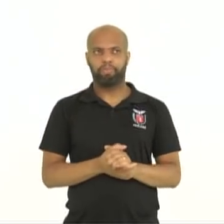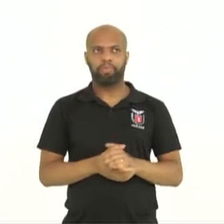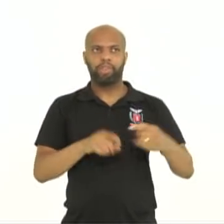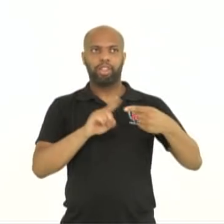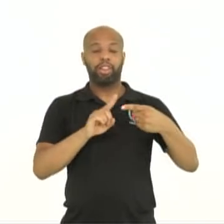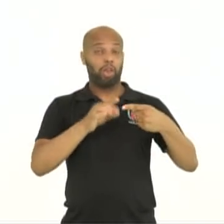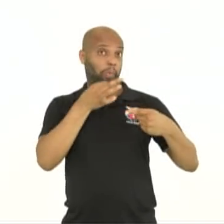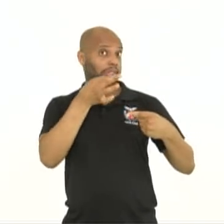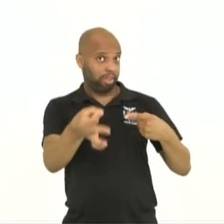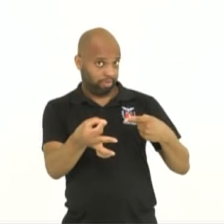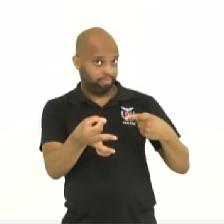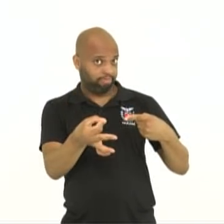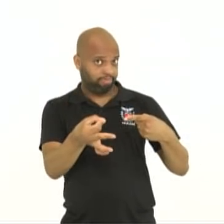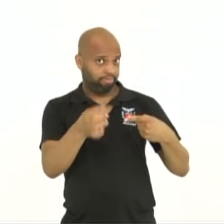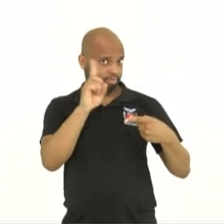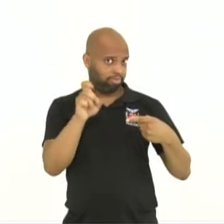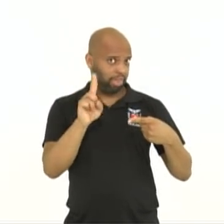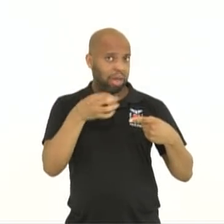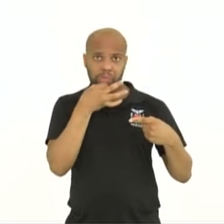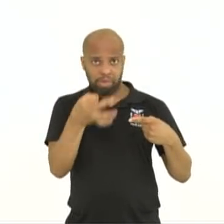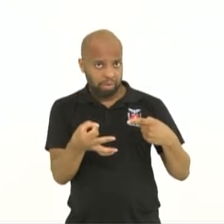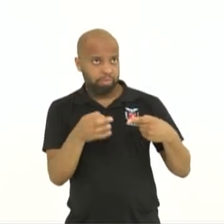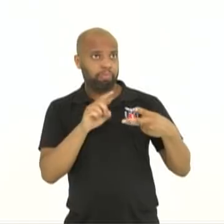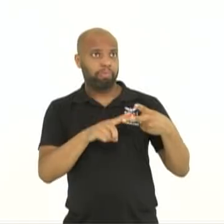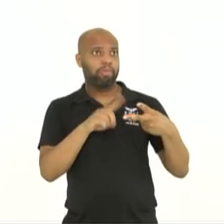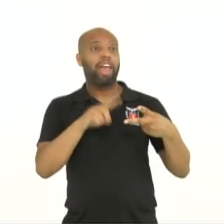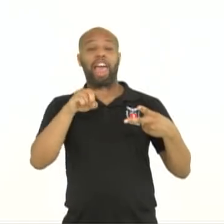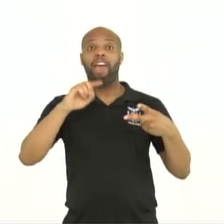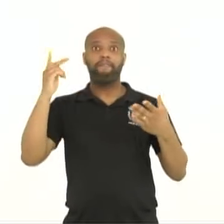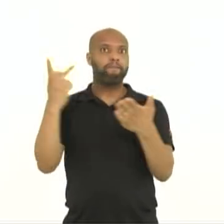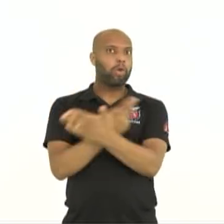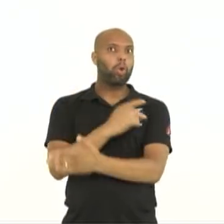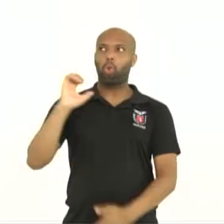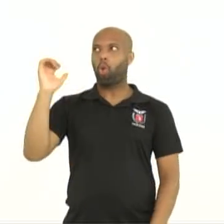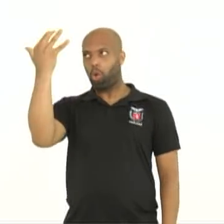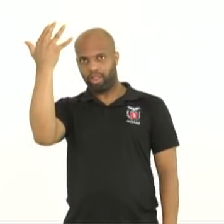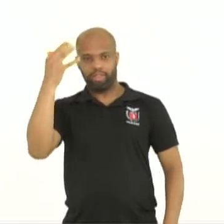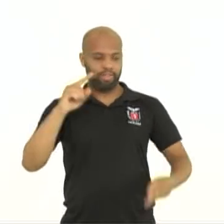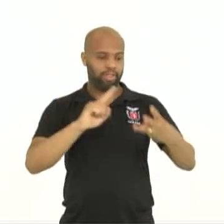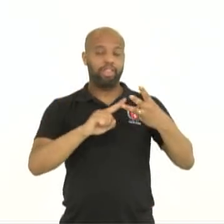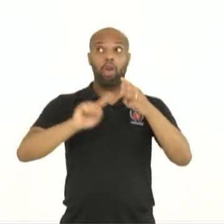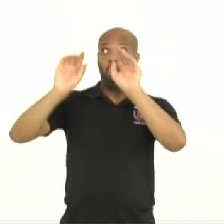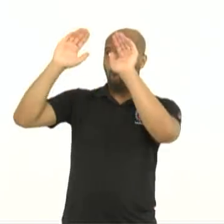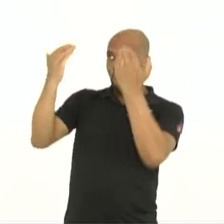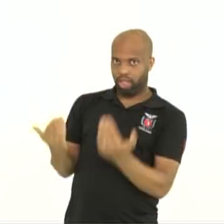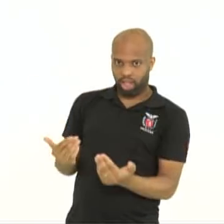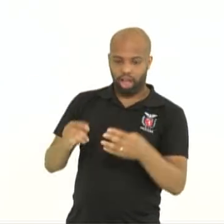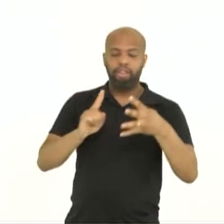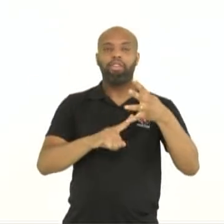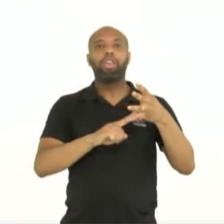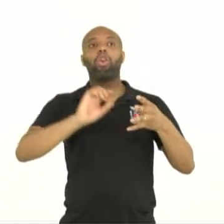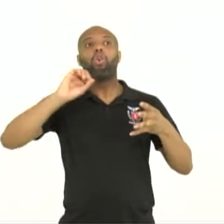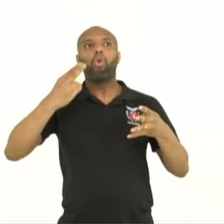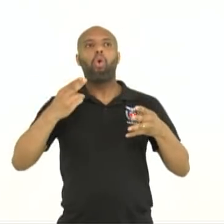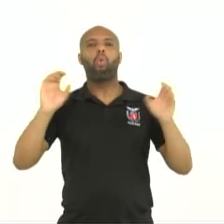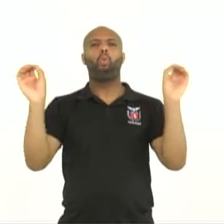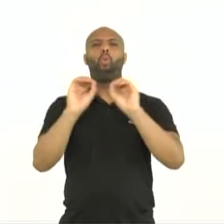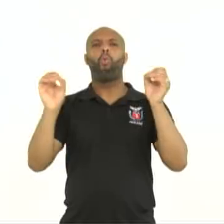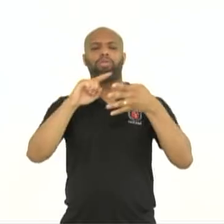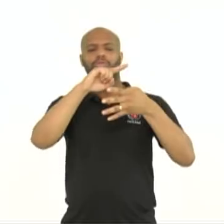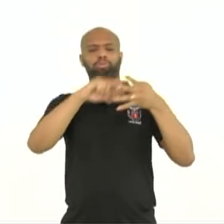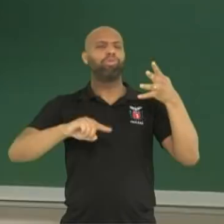uma opinião. Será que é uma opinião? Um fato? Uma análise? Ou nenhuma